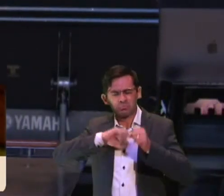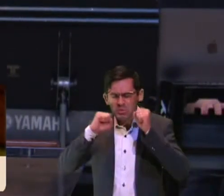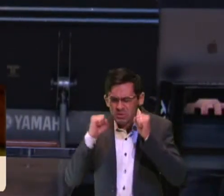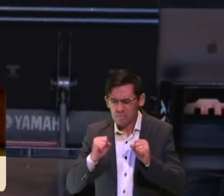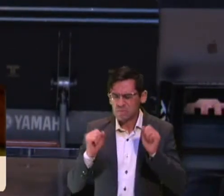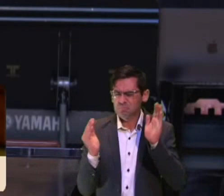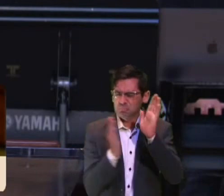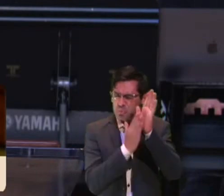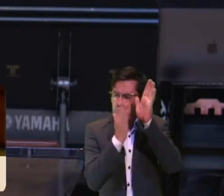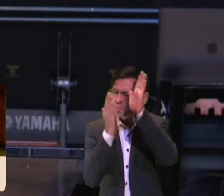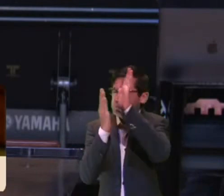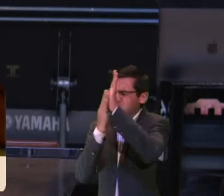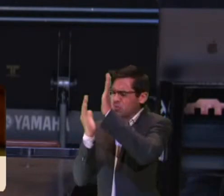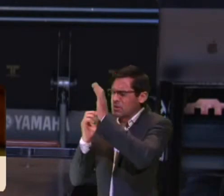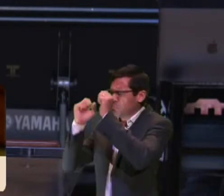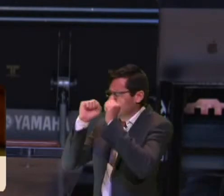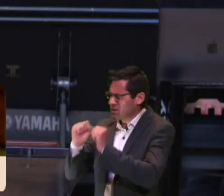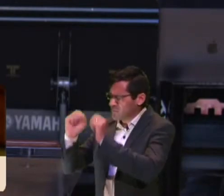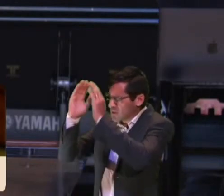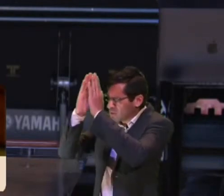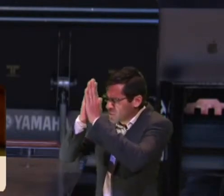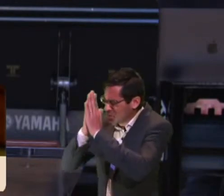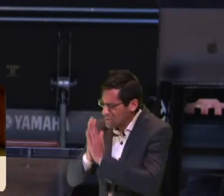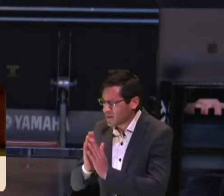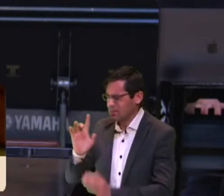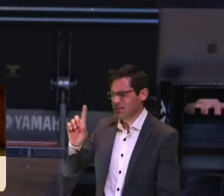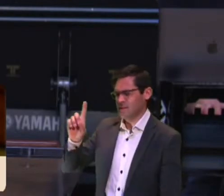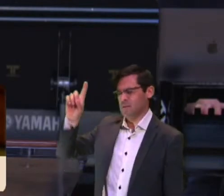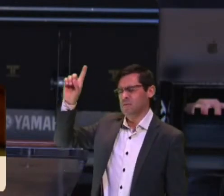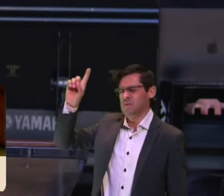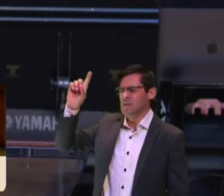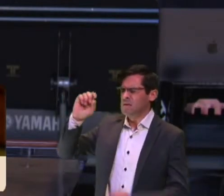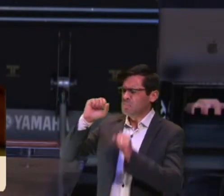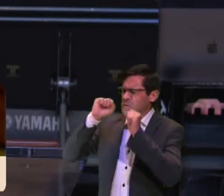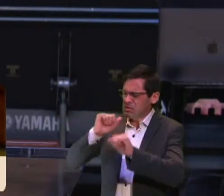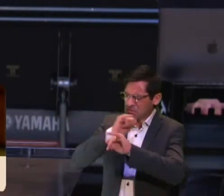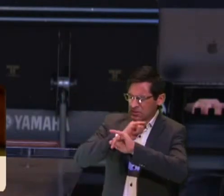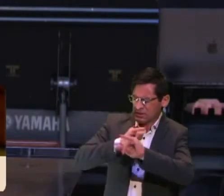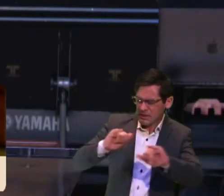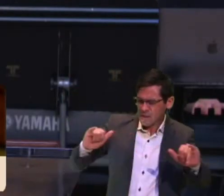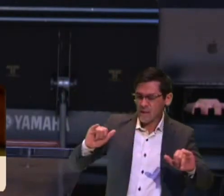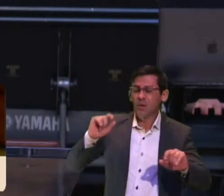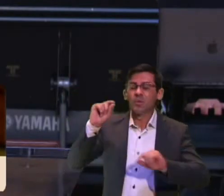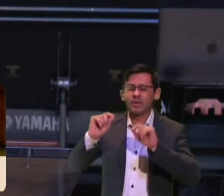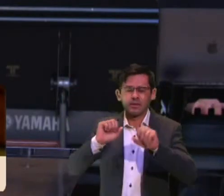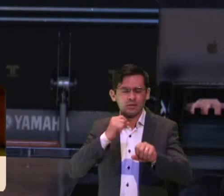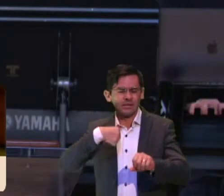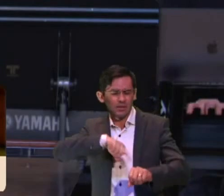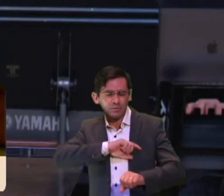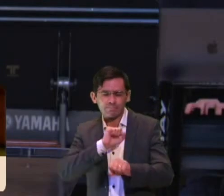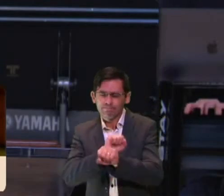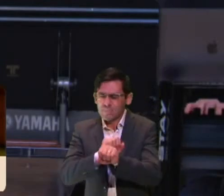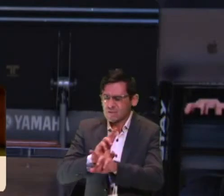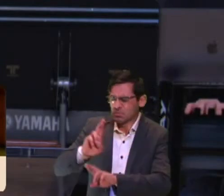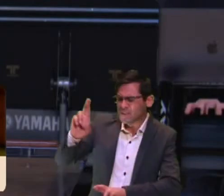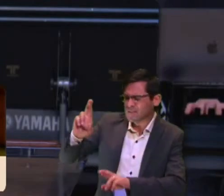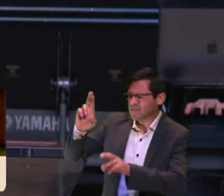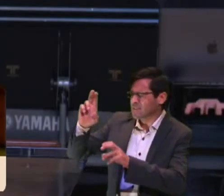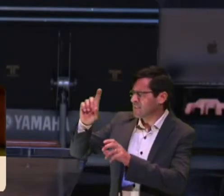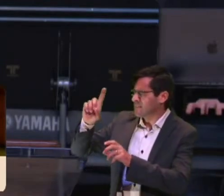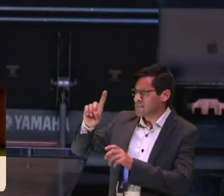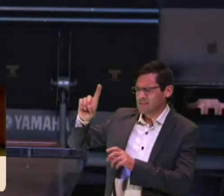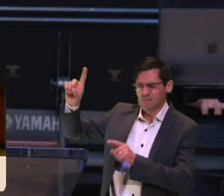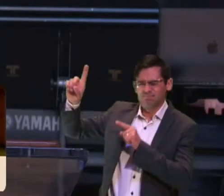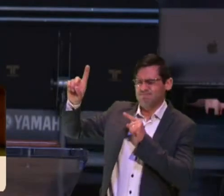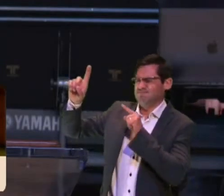louvores ao Senhor, podemos adorar a Ti, podemos declarar que a nossa esperança está firmada no